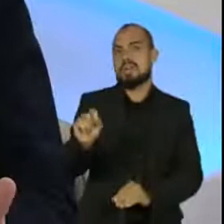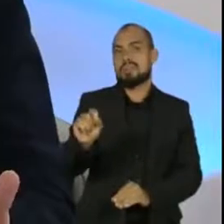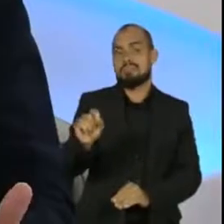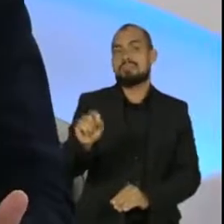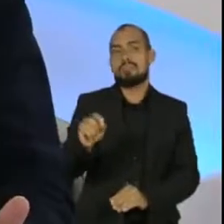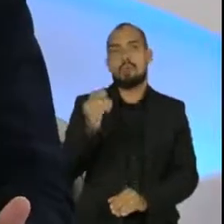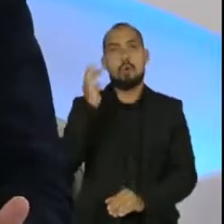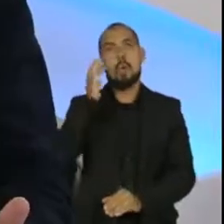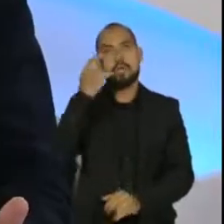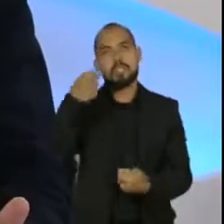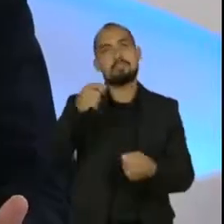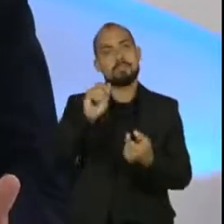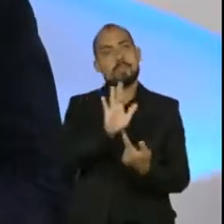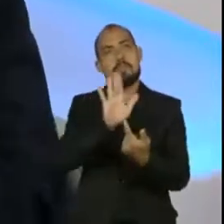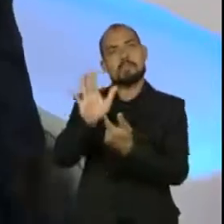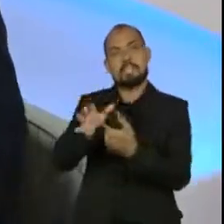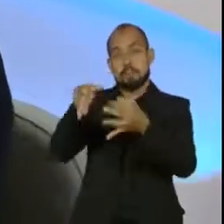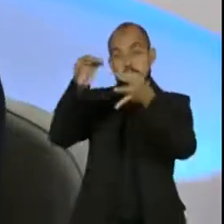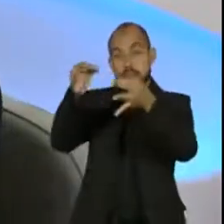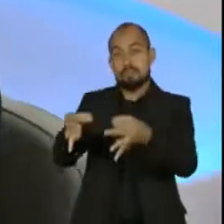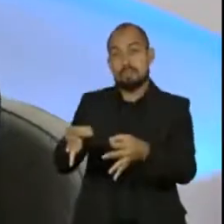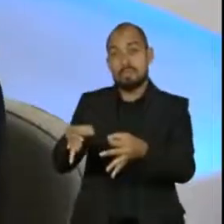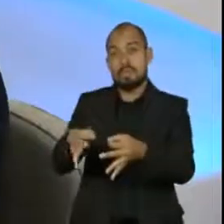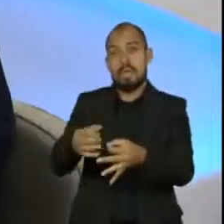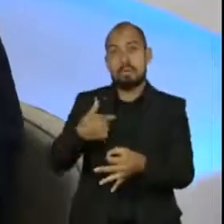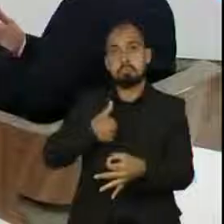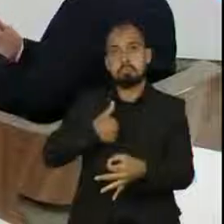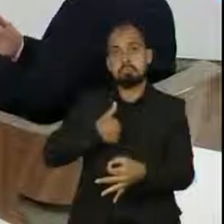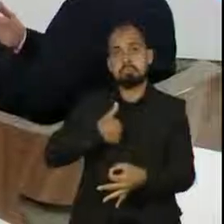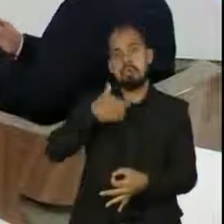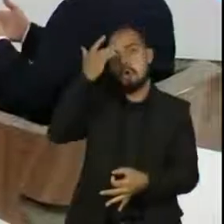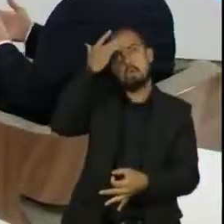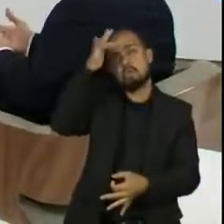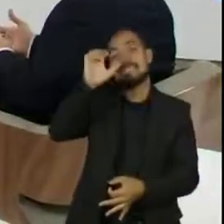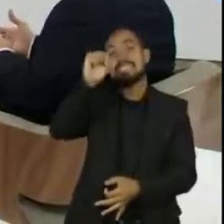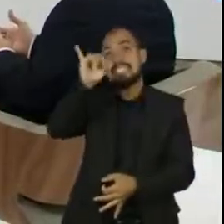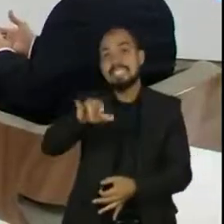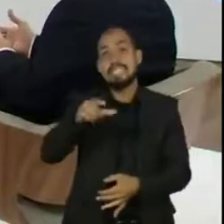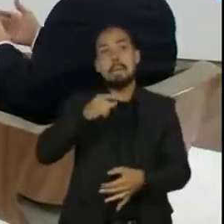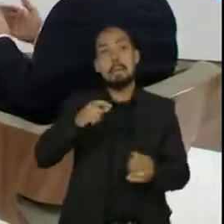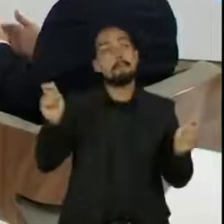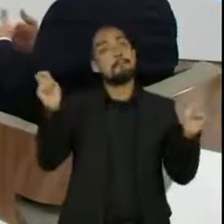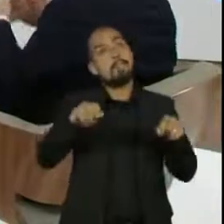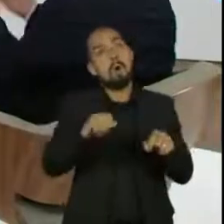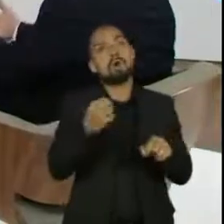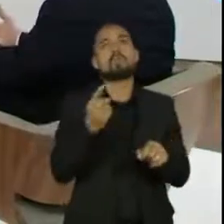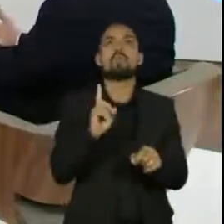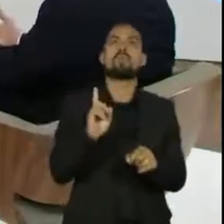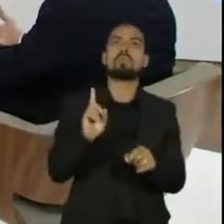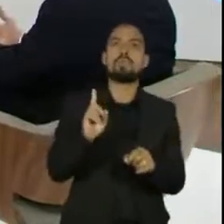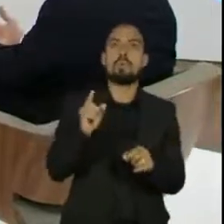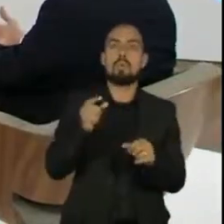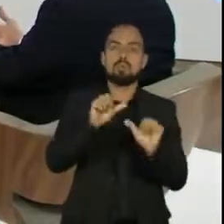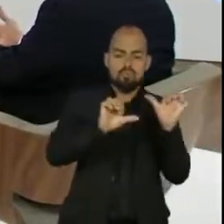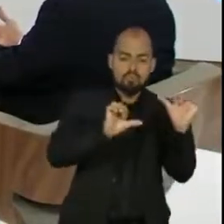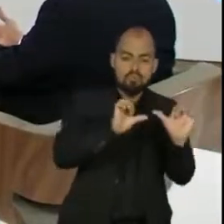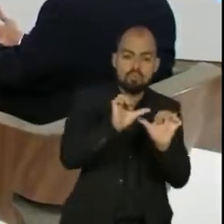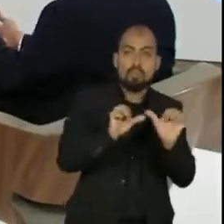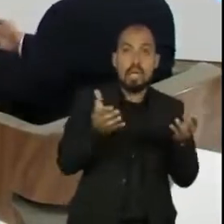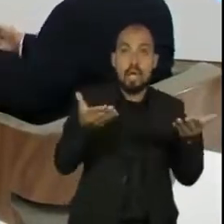justificar o seu voto eu não sei se regimentalmente a possibilidade de uma mudança